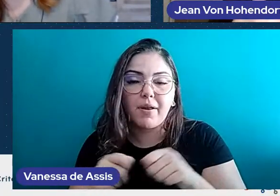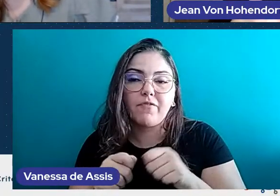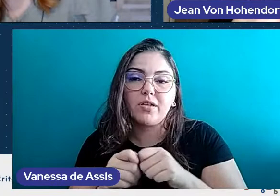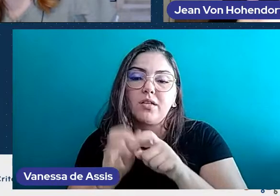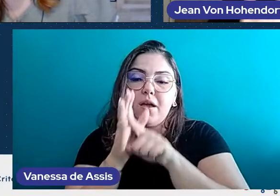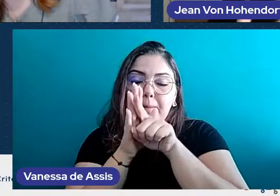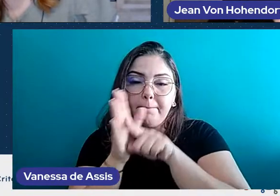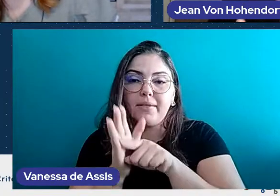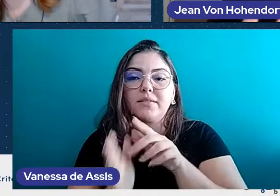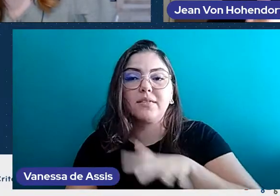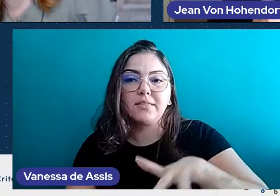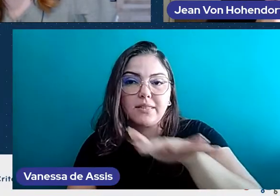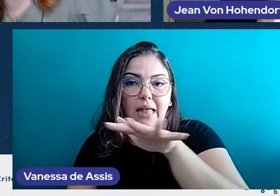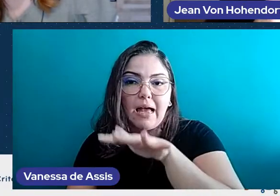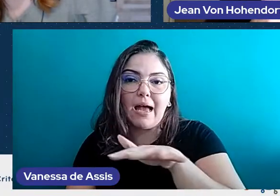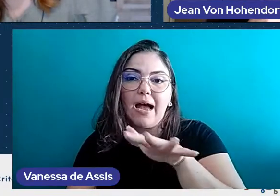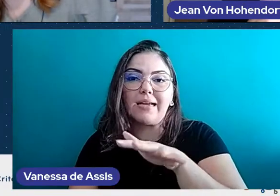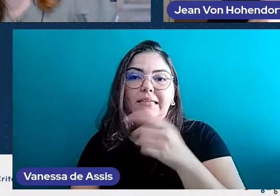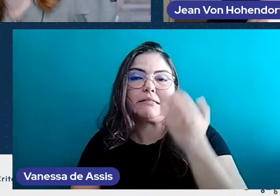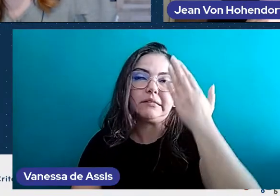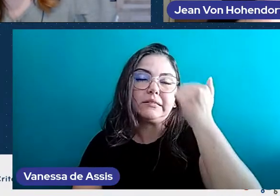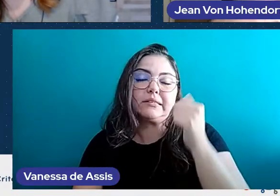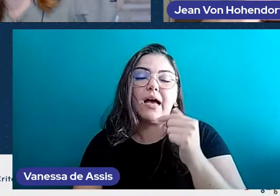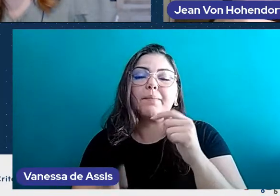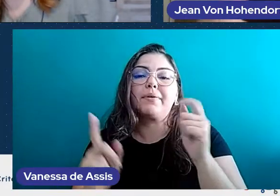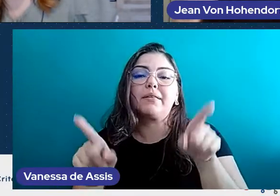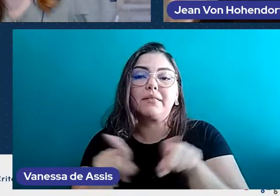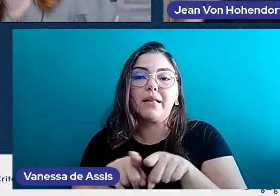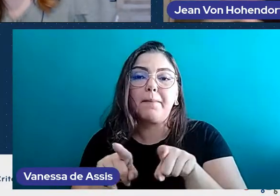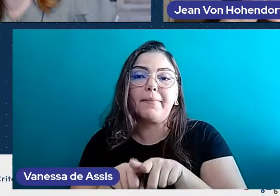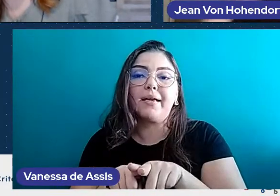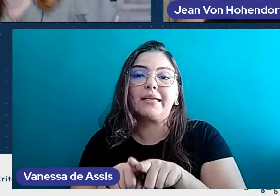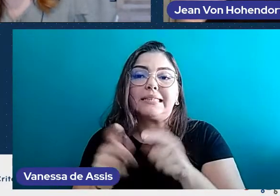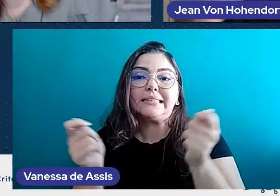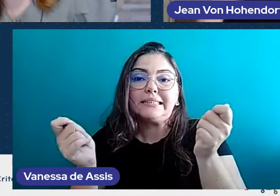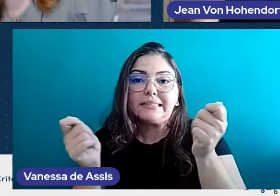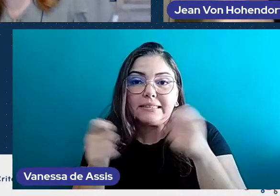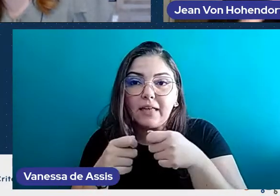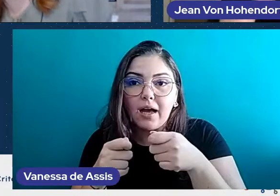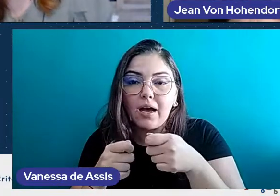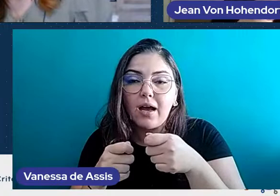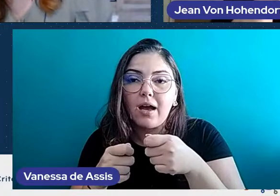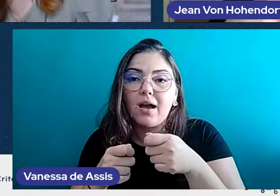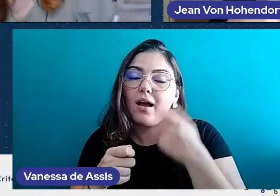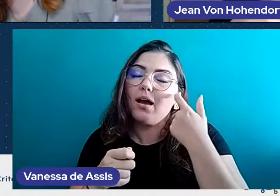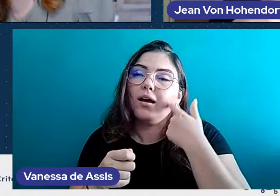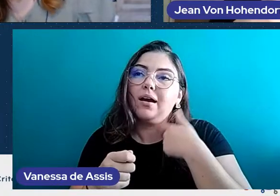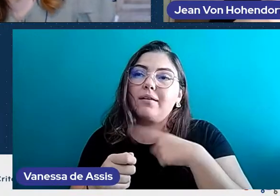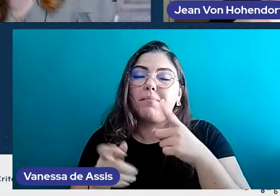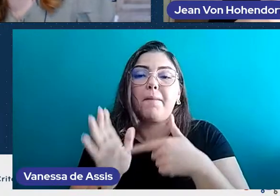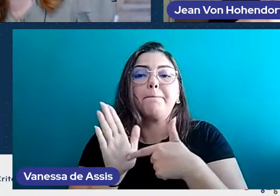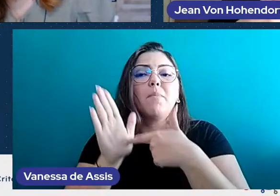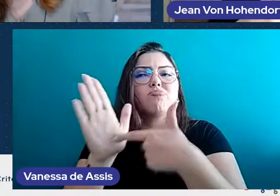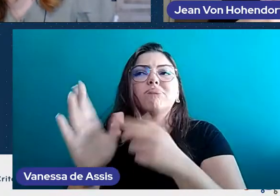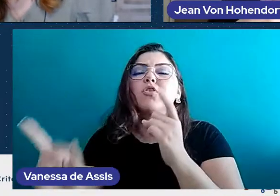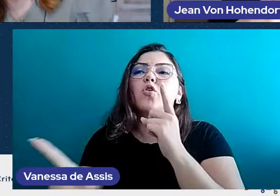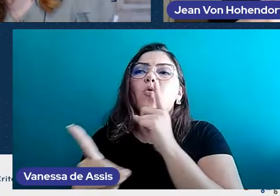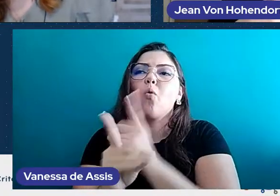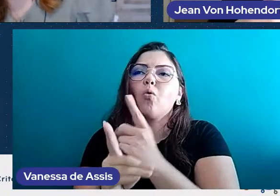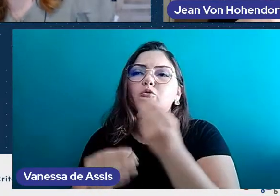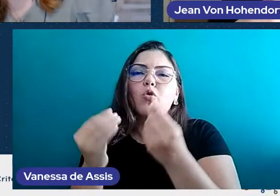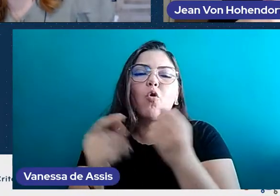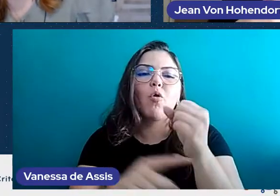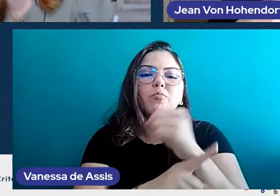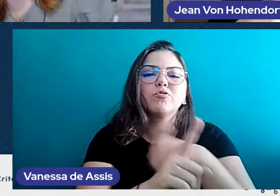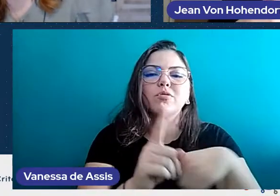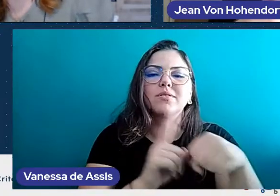eu tenho um pouco, como eu falei antes, né? E já que você me permitiu abrir esse leque de novo, eu quero enfatizar isso. Eu